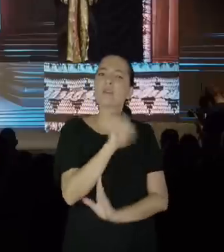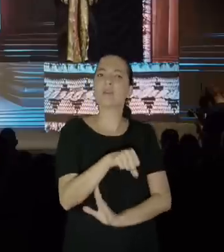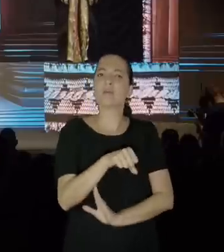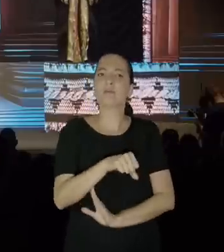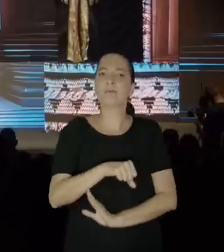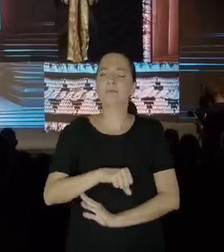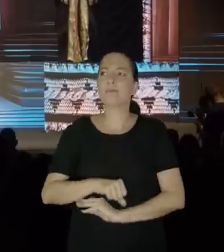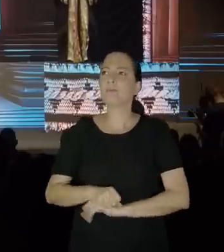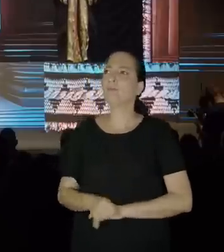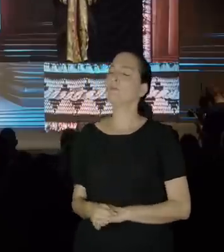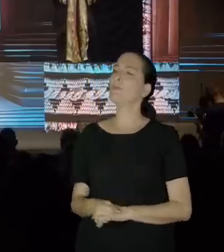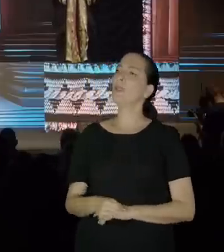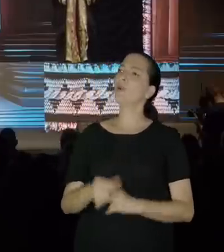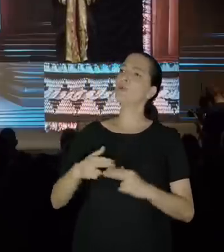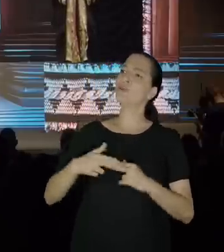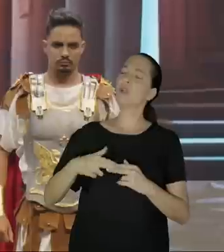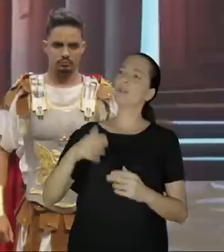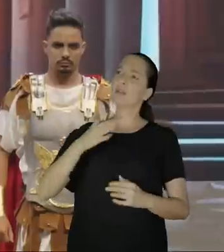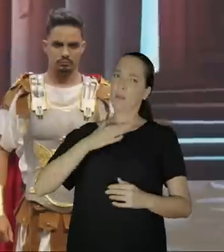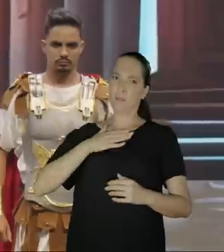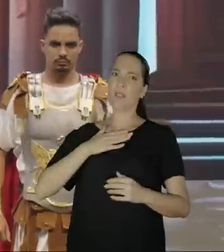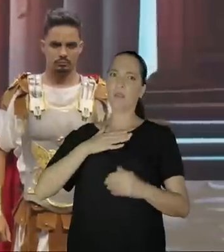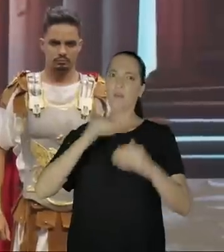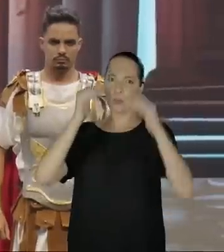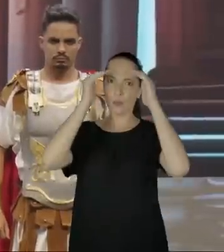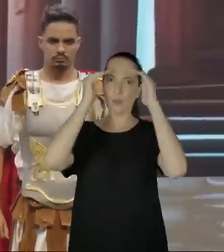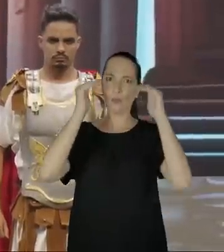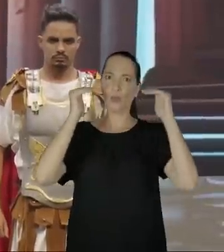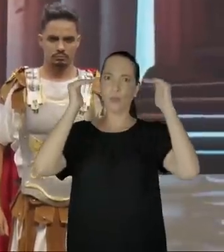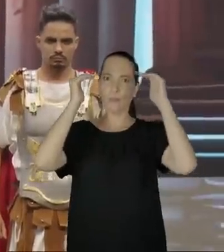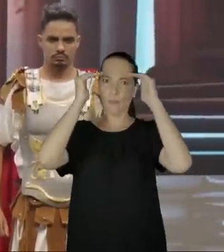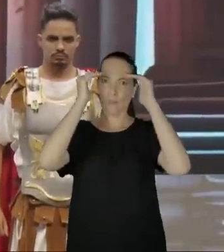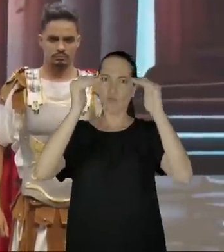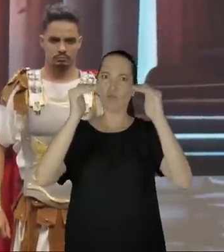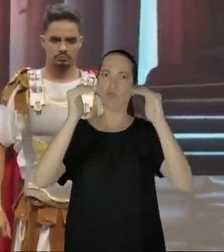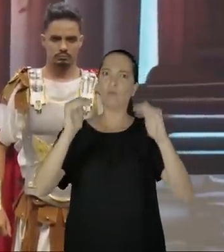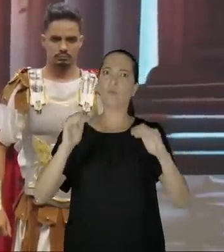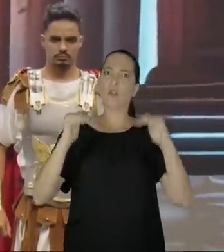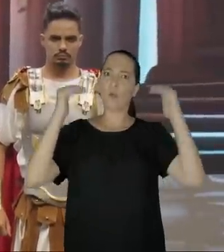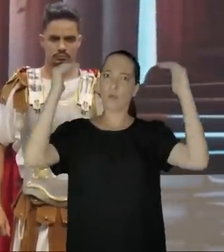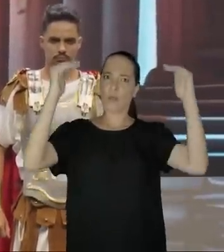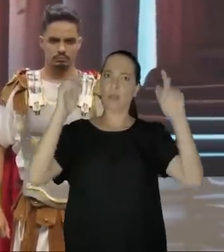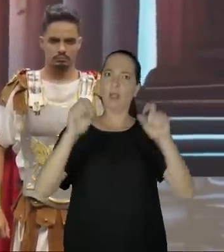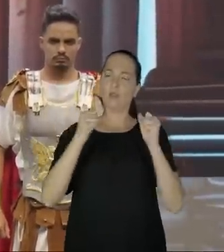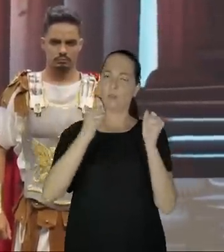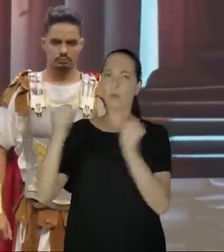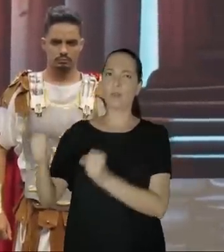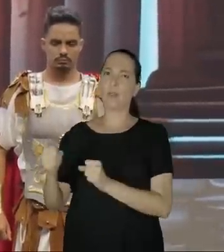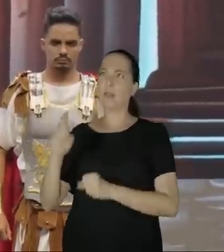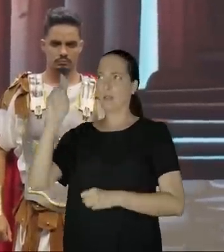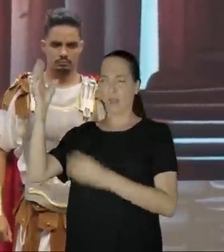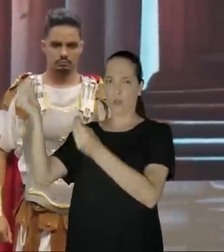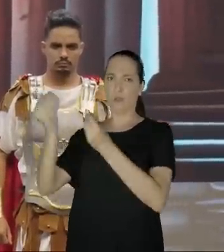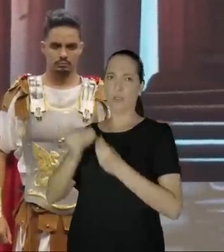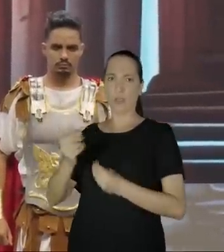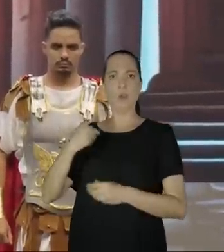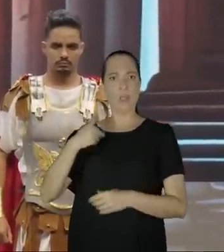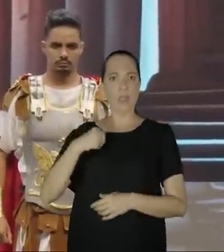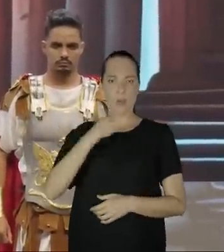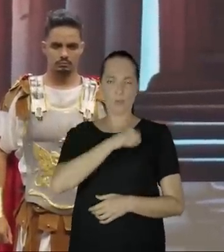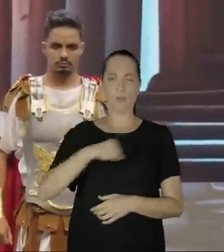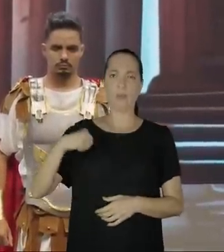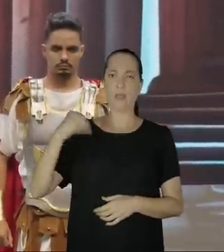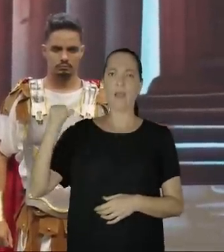Usando de toda a minha autoridade e poder que Deus me confiou, eu, o sumo sacerdote